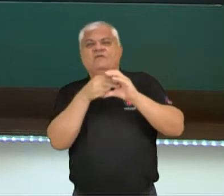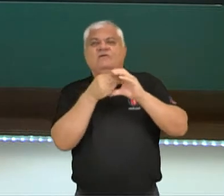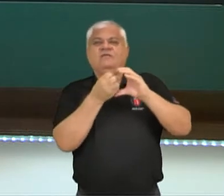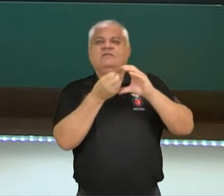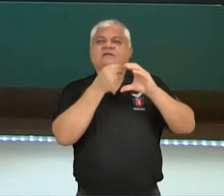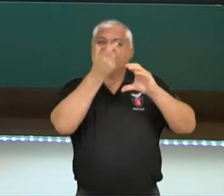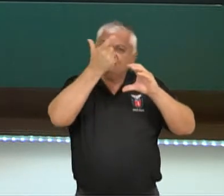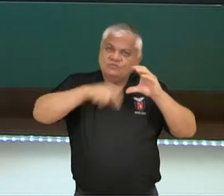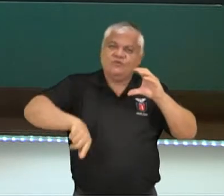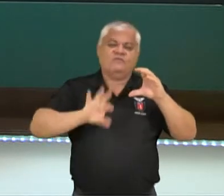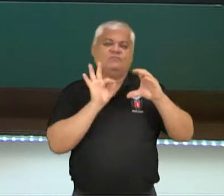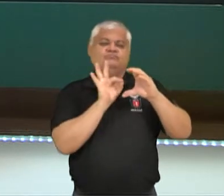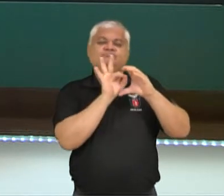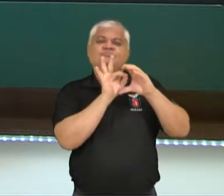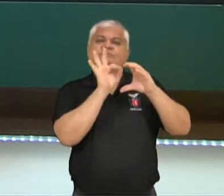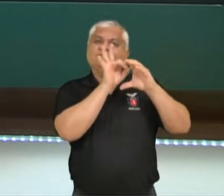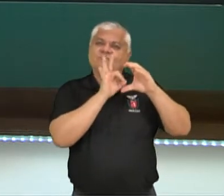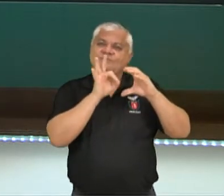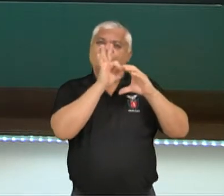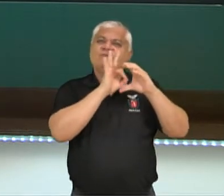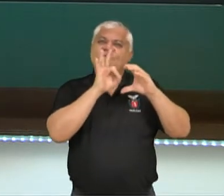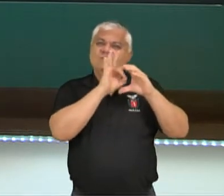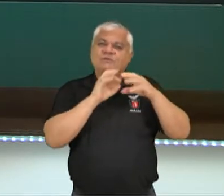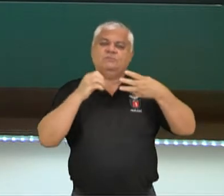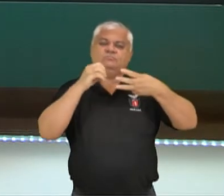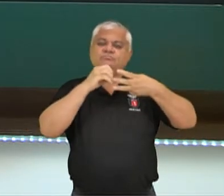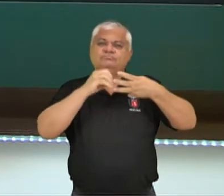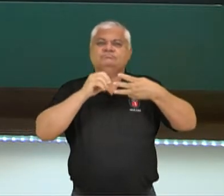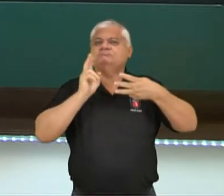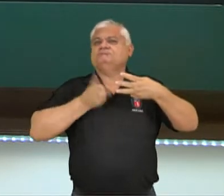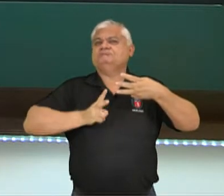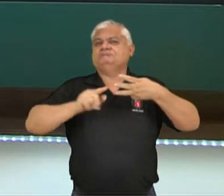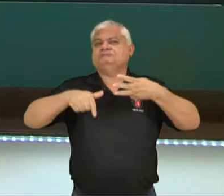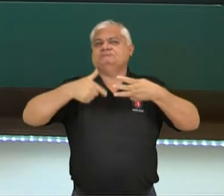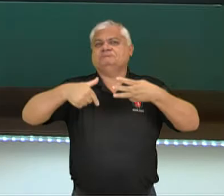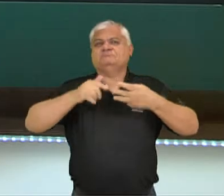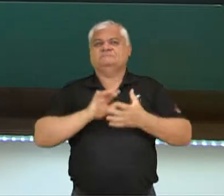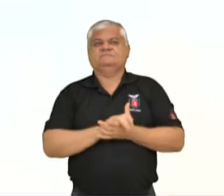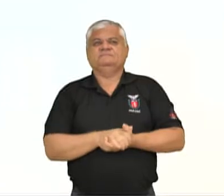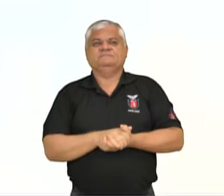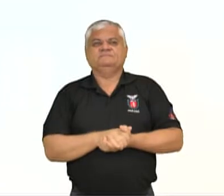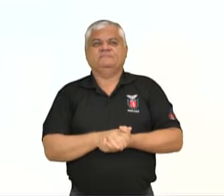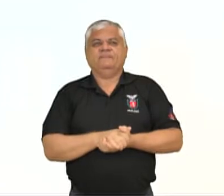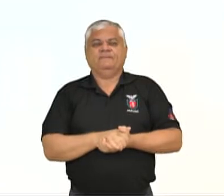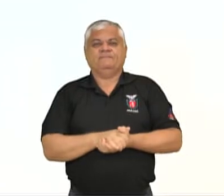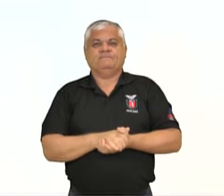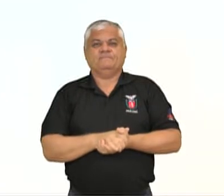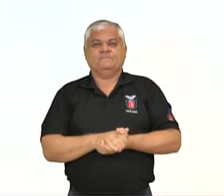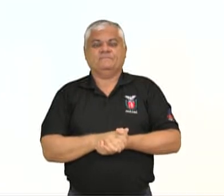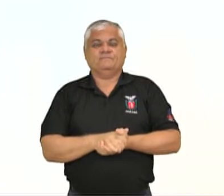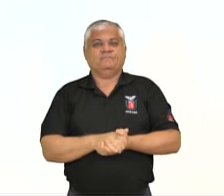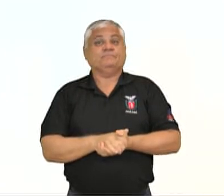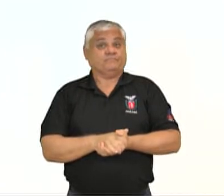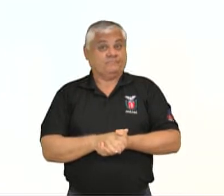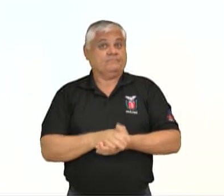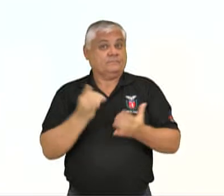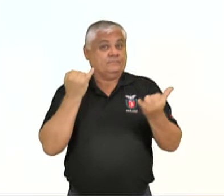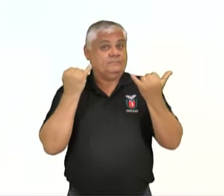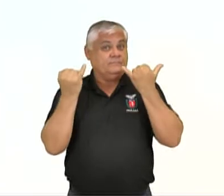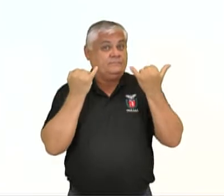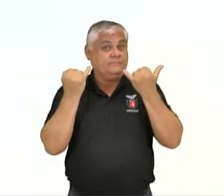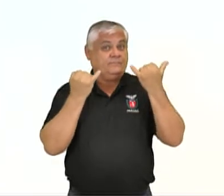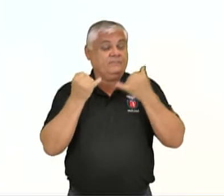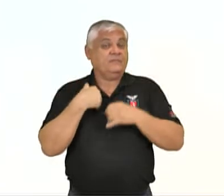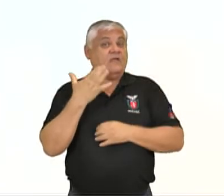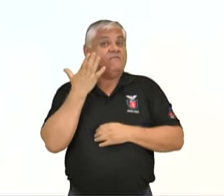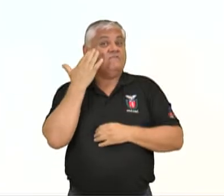aparecer e aí a célula continua cumprindo com a sua função. Agora vamos nos manter um pouquinho informados sobre as